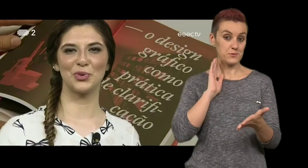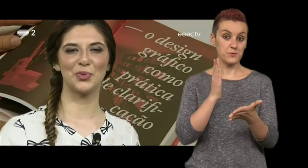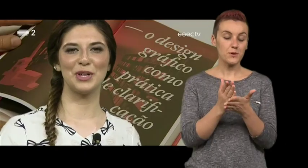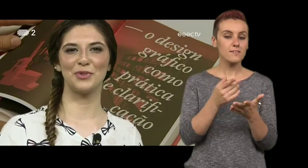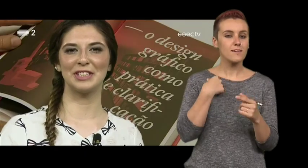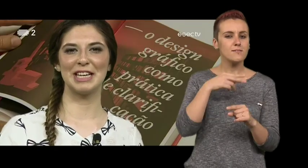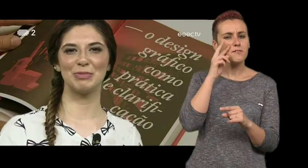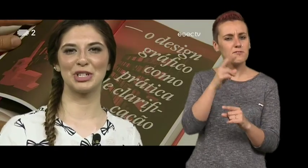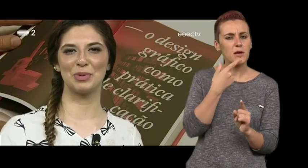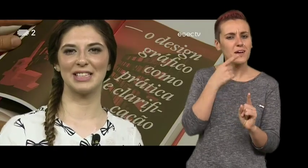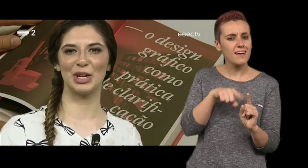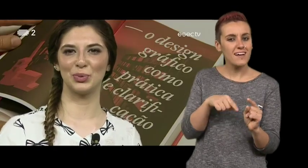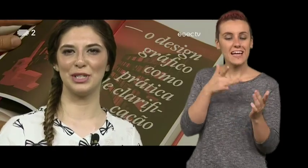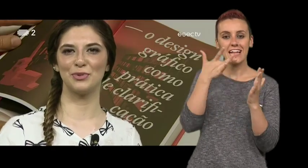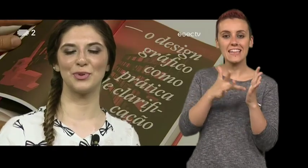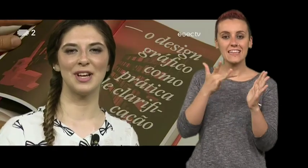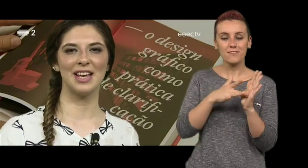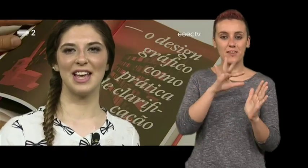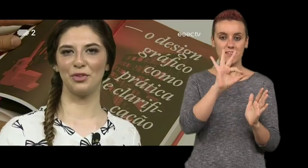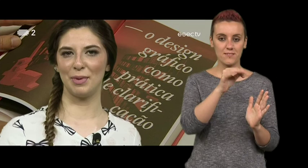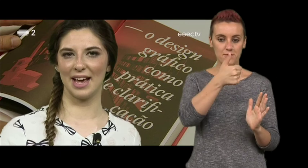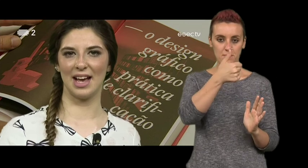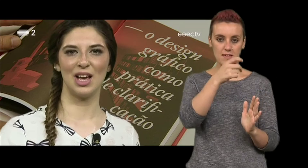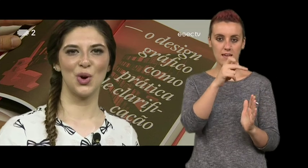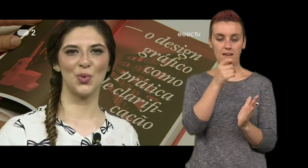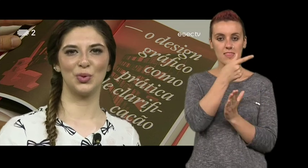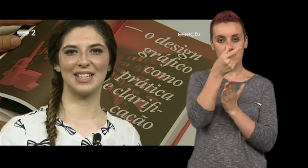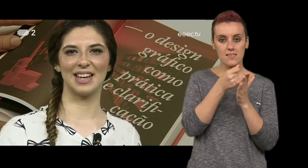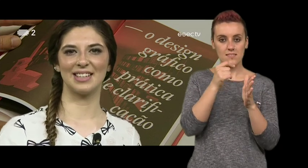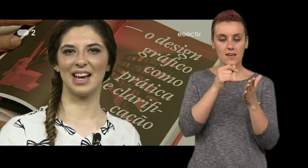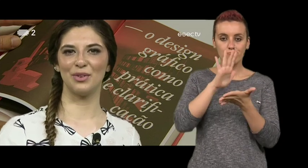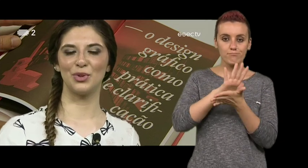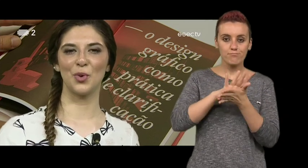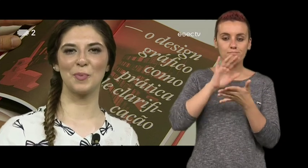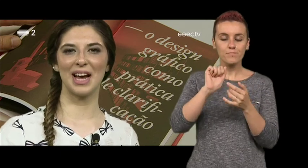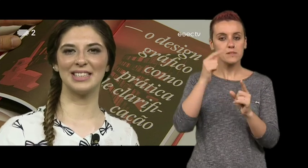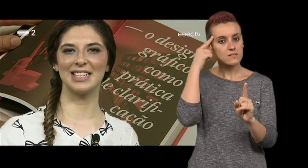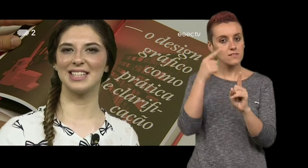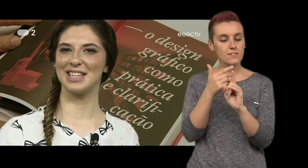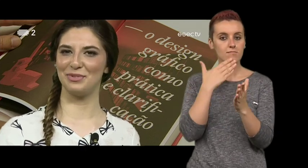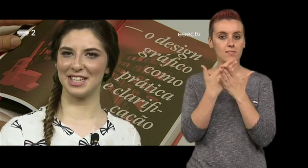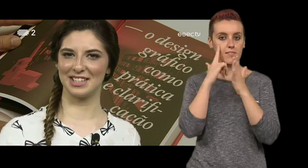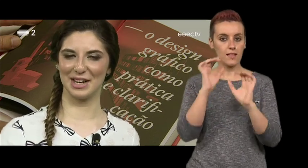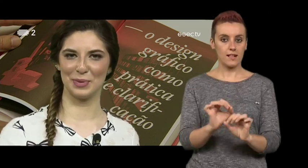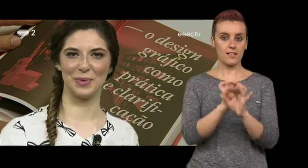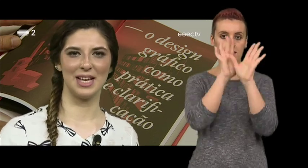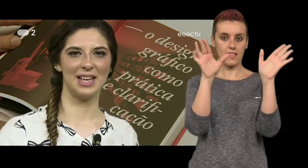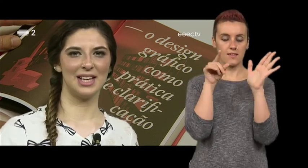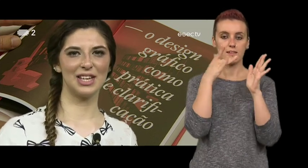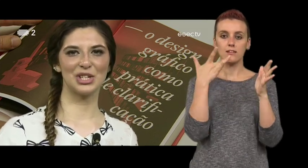Para concluir, voltamos a espreitar o livro FBA, o Design Gráfico com Prática de